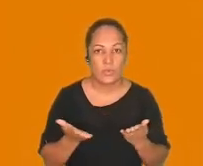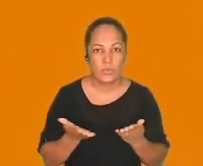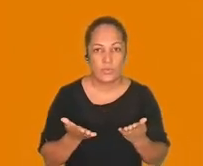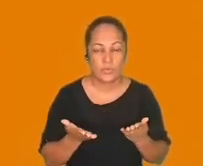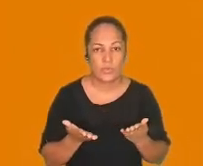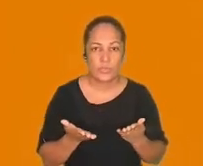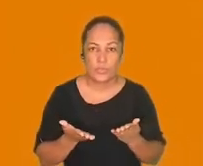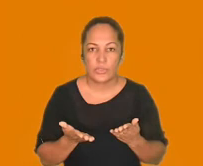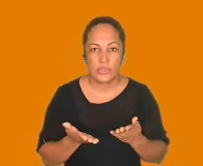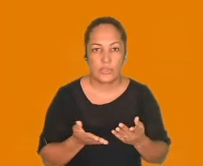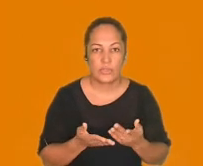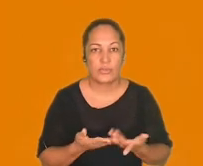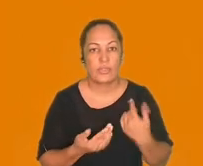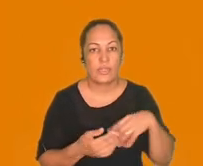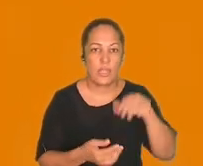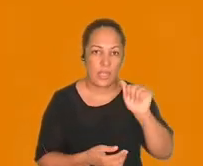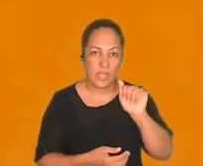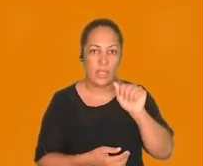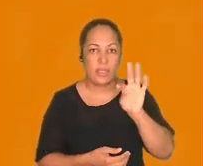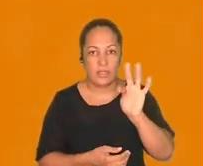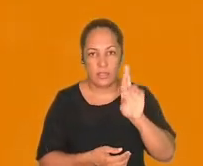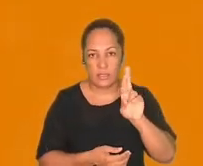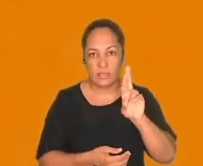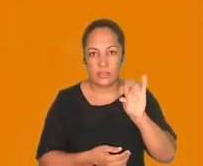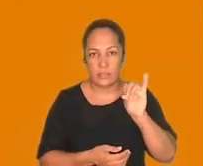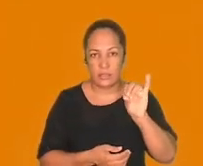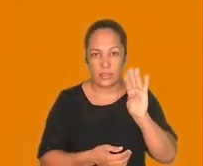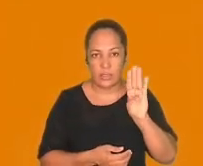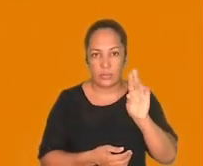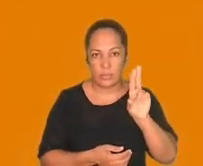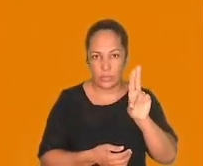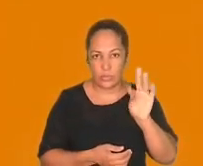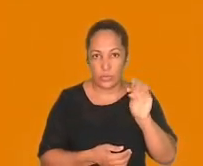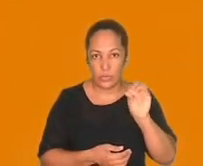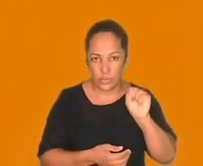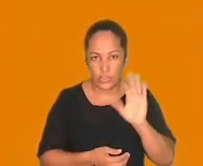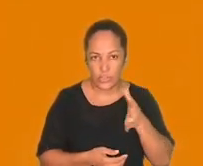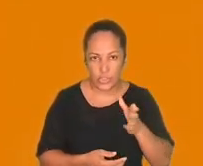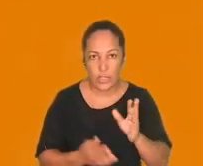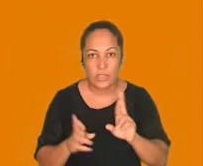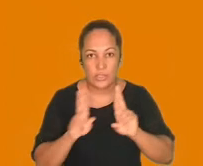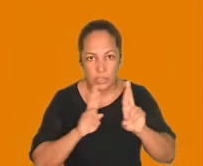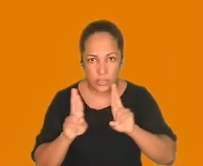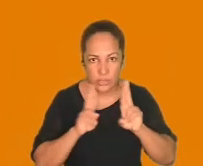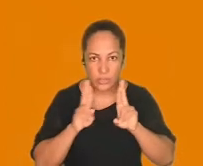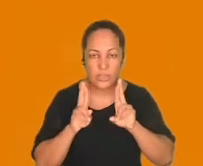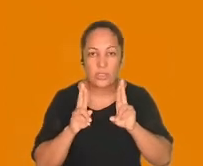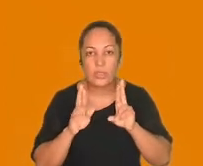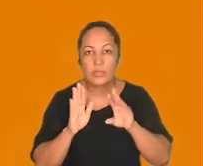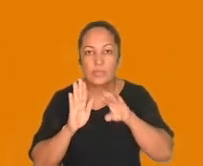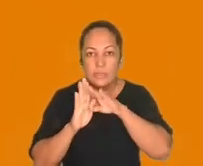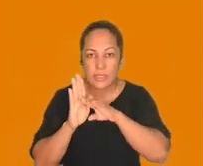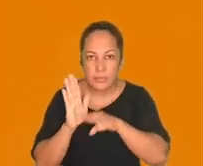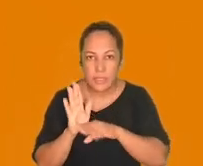falamos sobre atributos, né? Falamos sobre o diagrama de entidade e relacionamento, né? Relacionamos a tabela. E agora a gente vai ver como essa